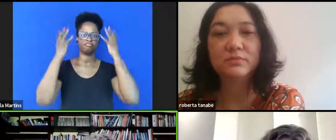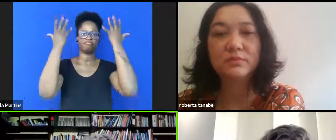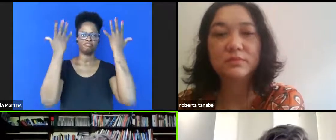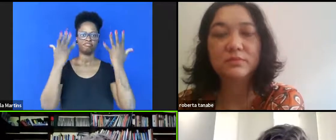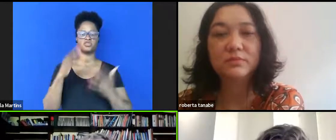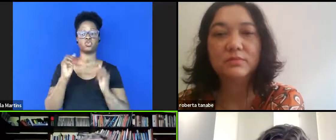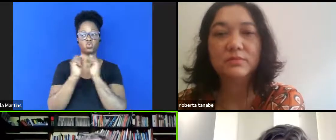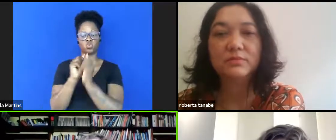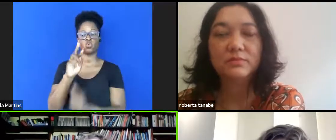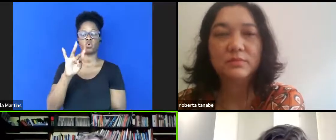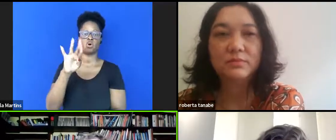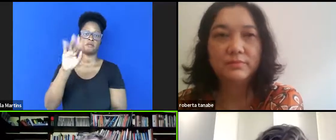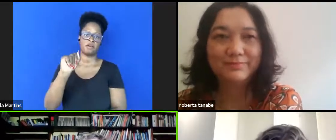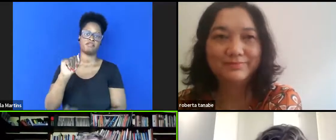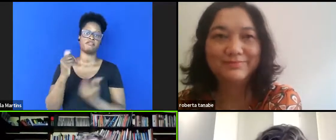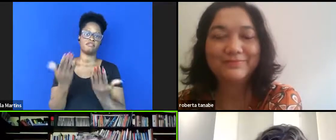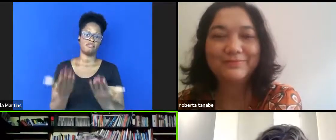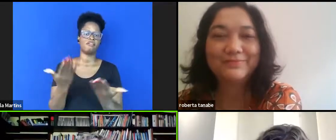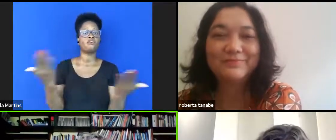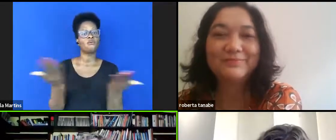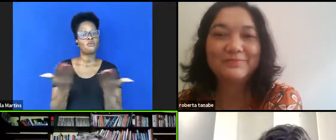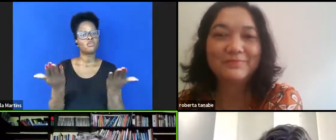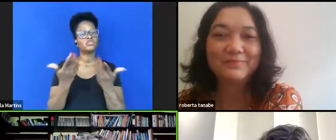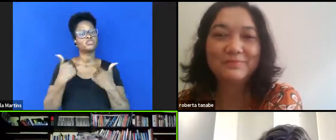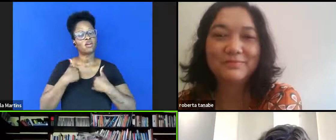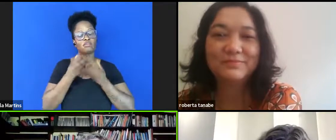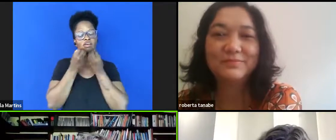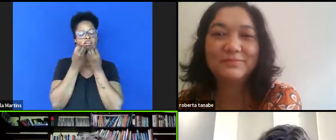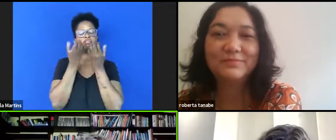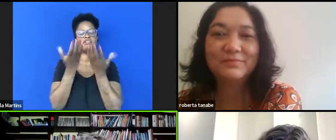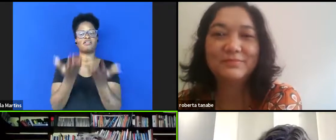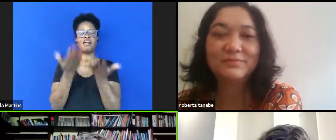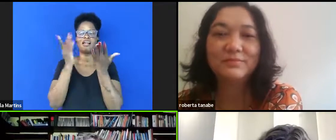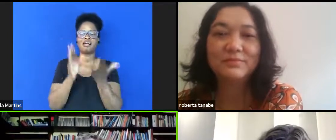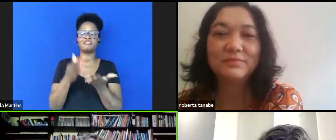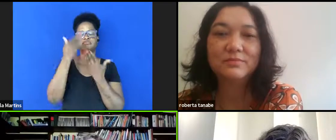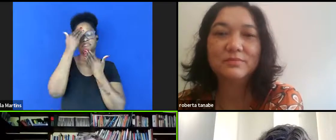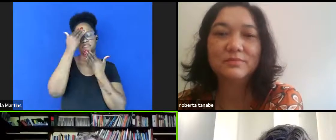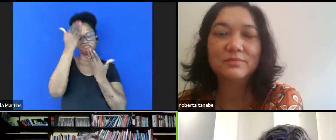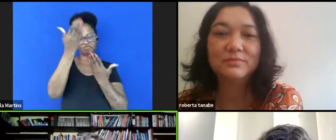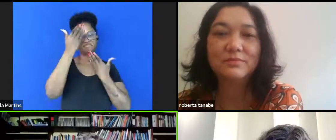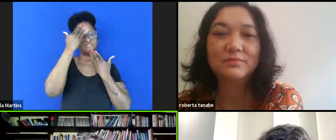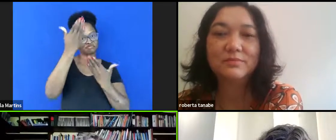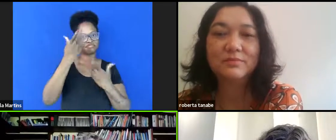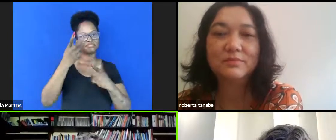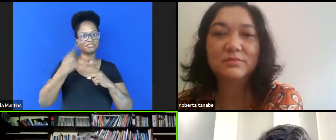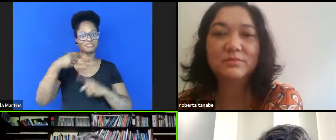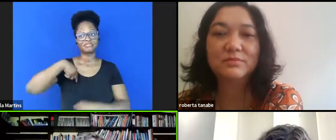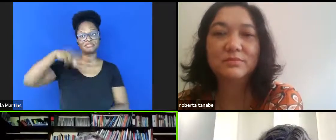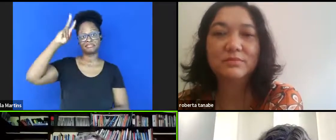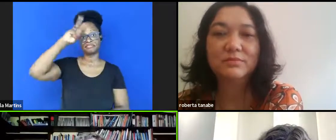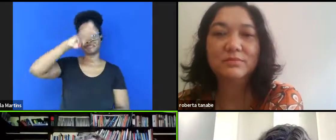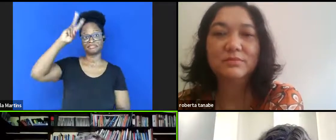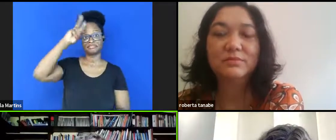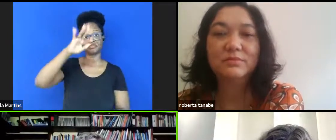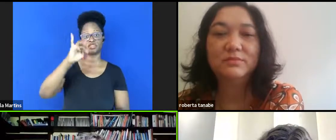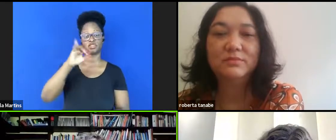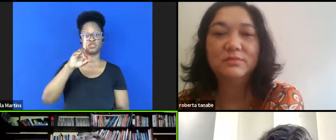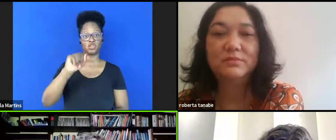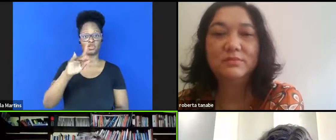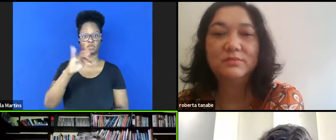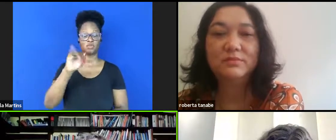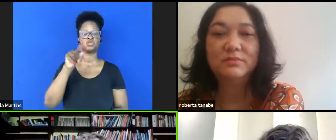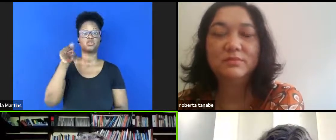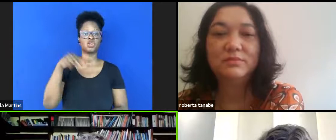esse prêmio. Então, eu falo de um lugar de muito agradecimento, e me lembro de Fernando Pessoa, a gente tem lembrado muito de